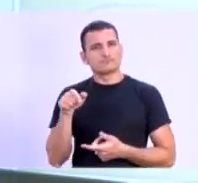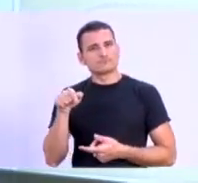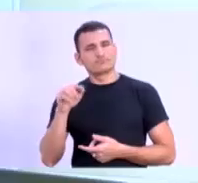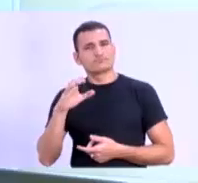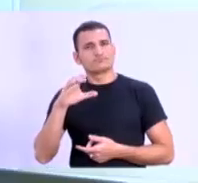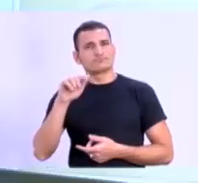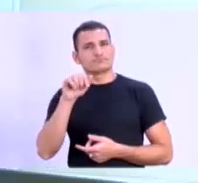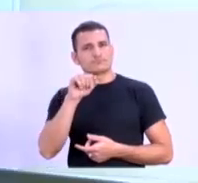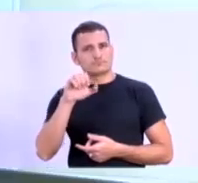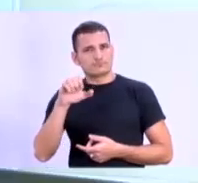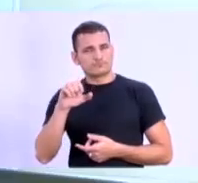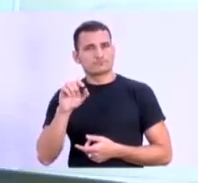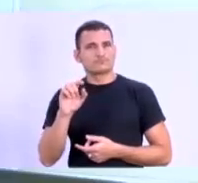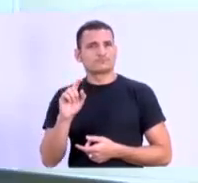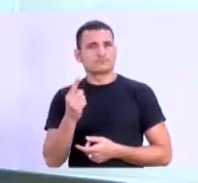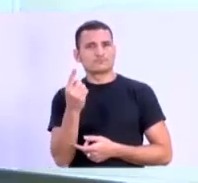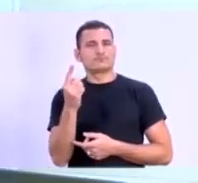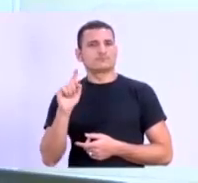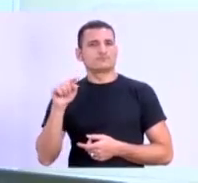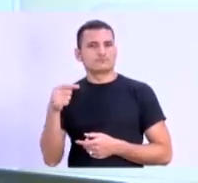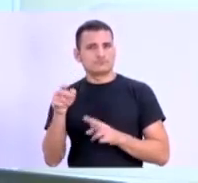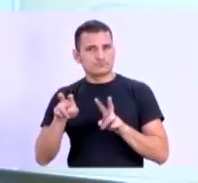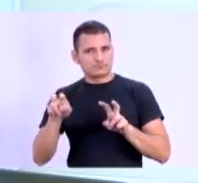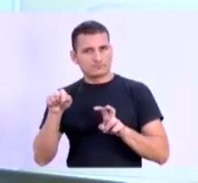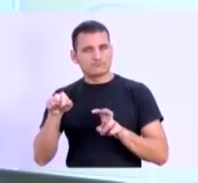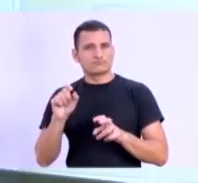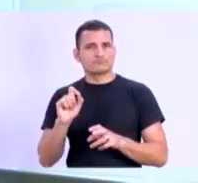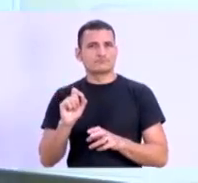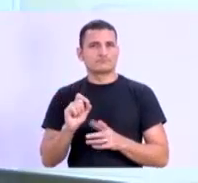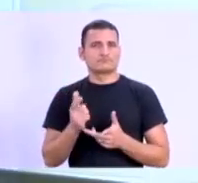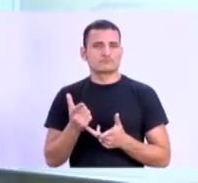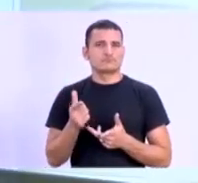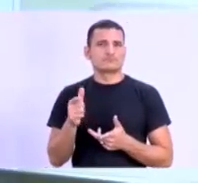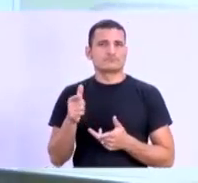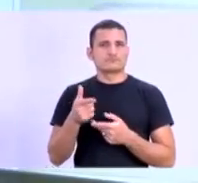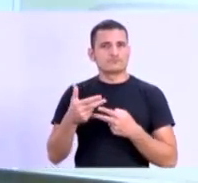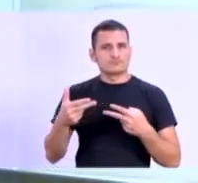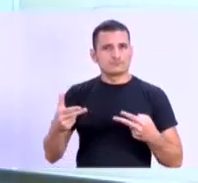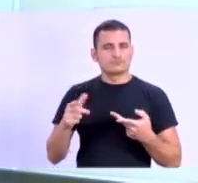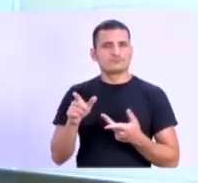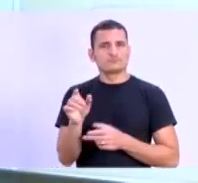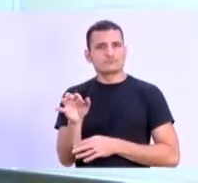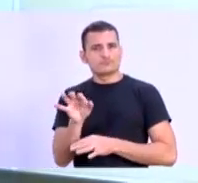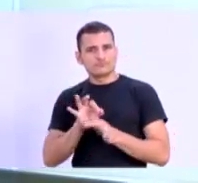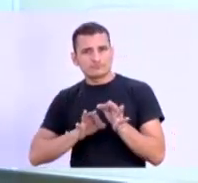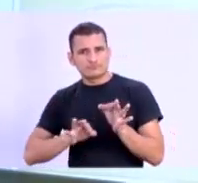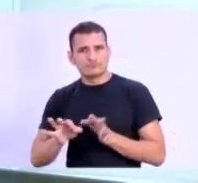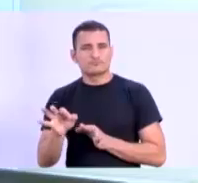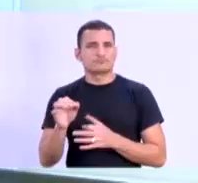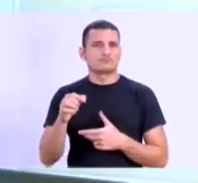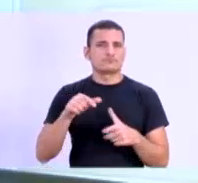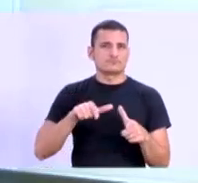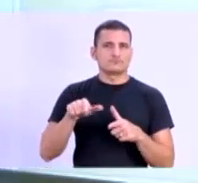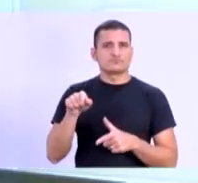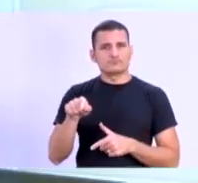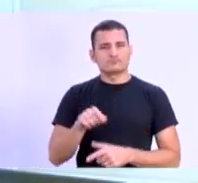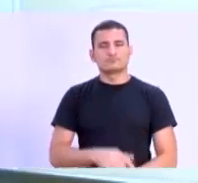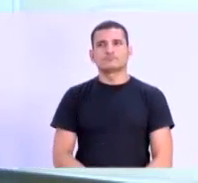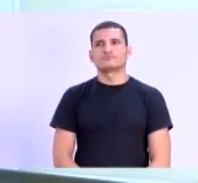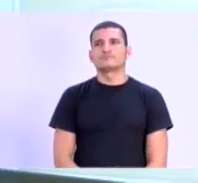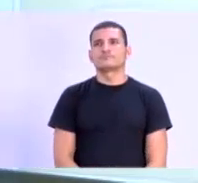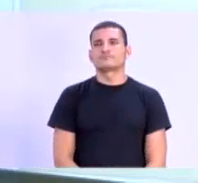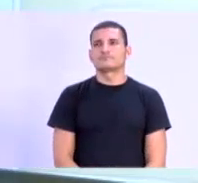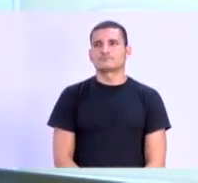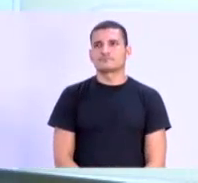é um objeto, para depois o computador poder recriar esses objetos a contento, poder manipular, poder trabalhar com eles.